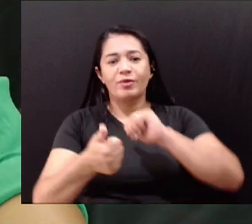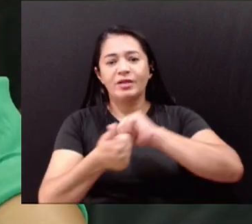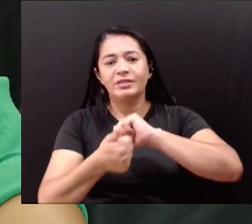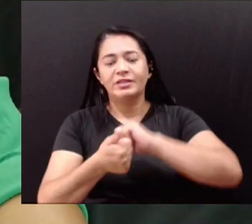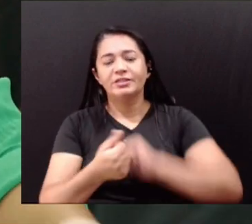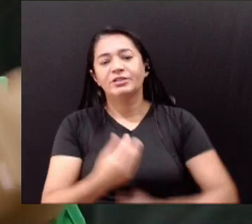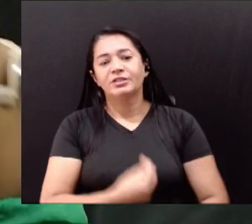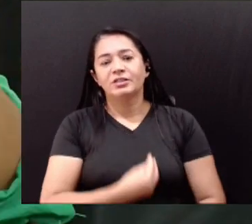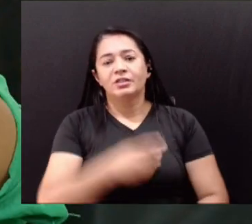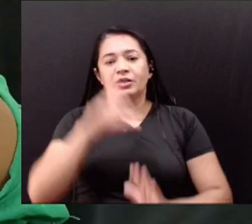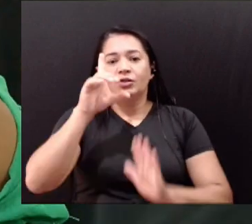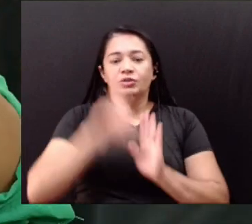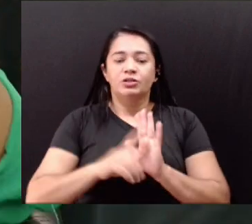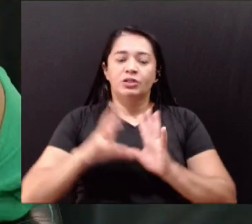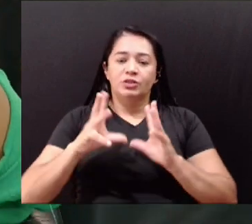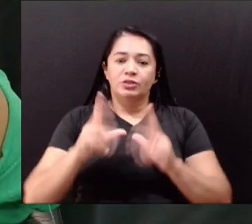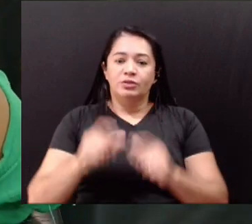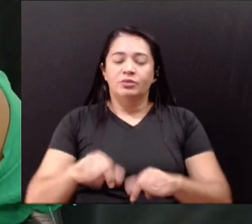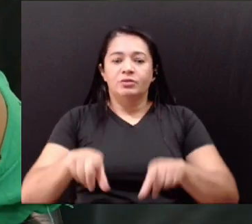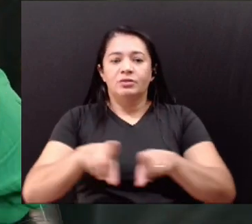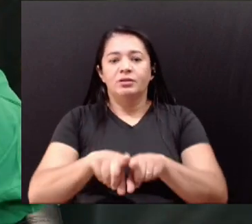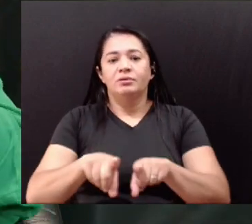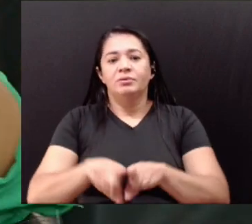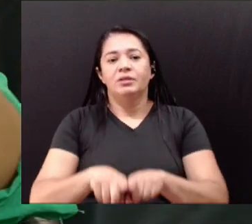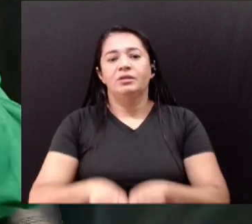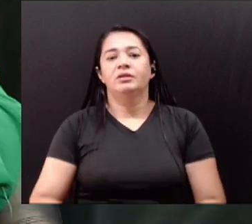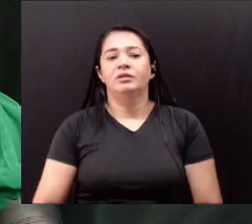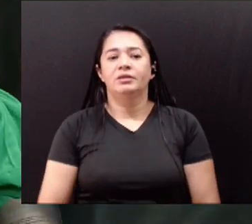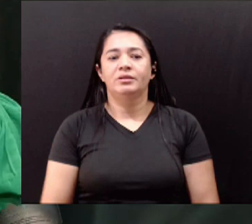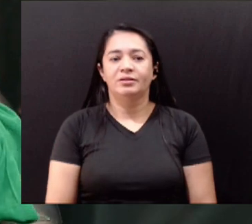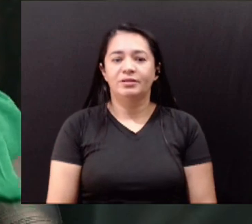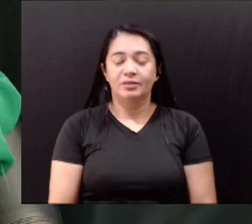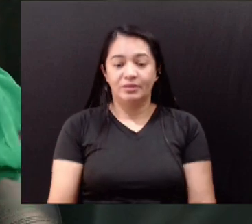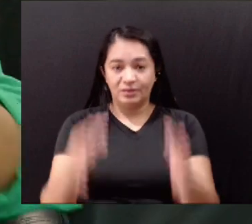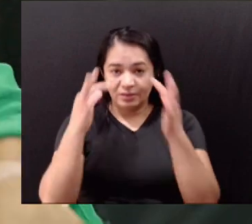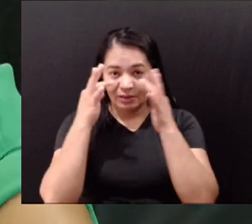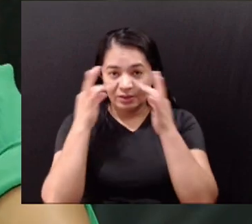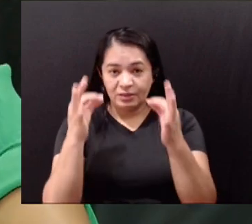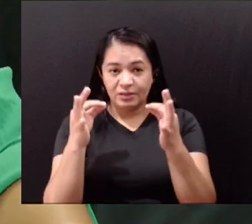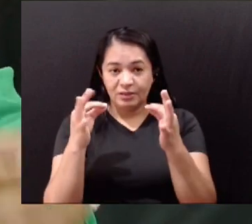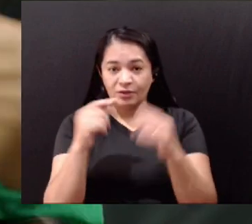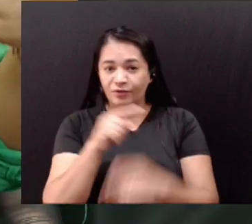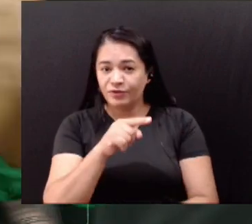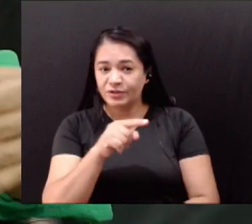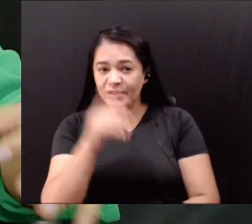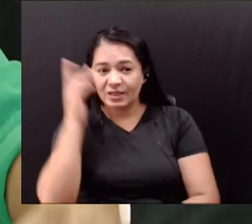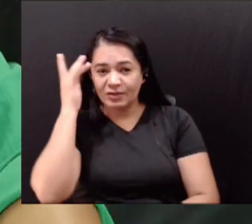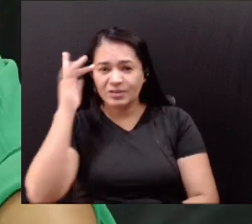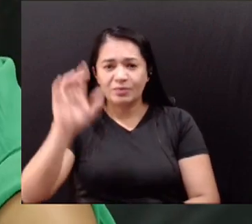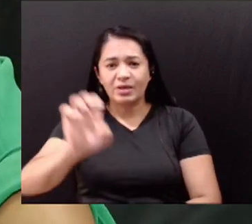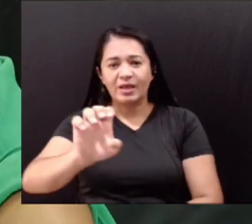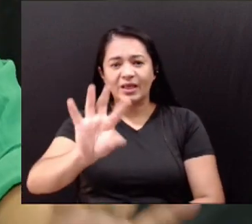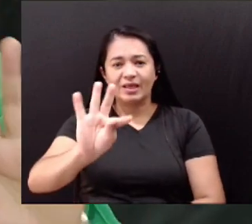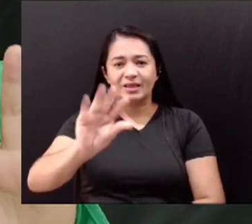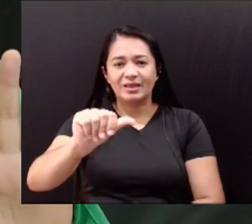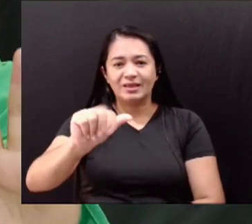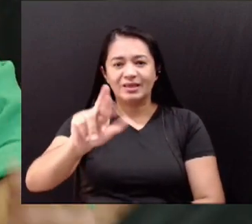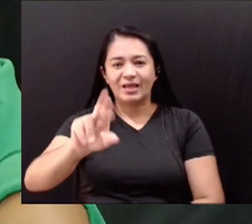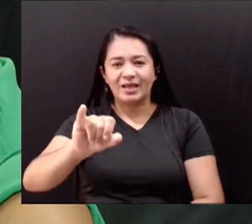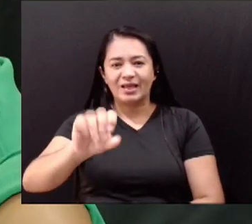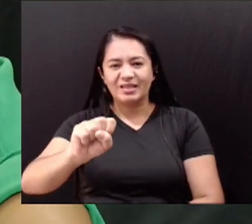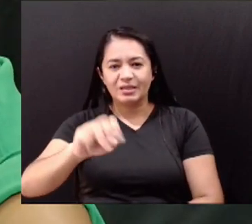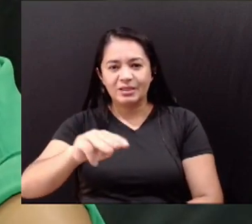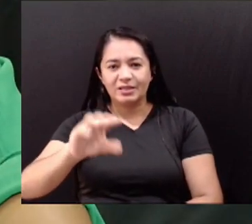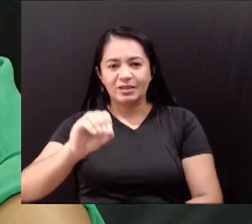todos também, né? Então tem que se ligar aí no etarismo, viu? Se você não sabe o que é, puxa lá no Google, tenho certeza que você vai entender e vai